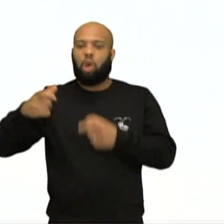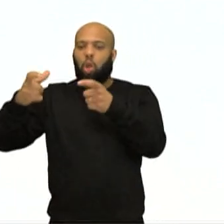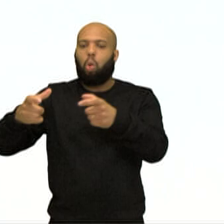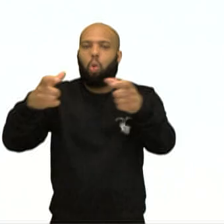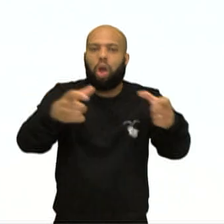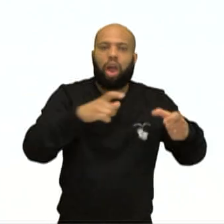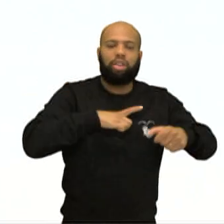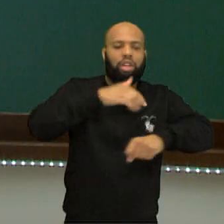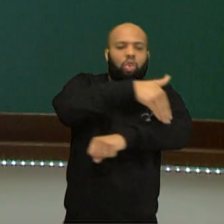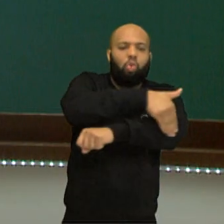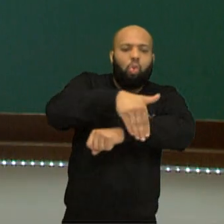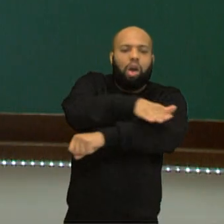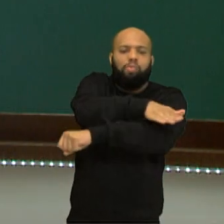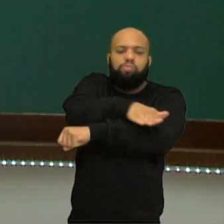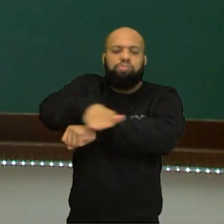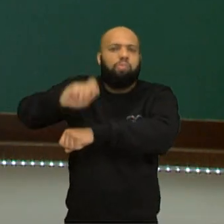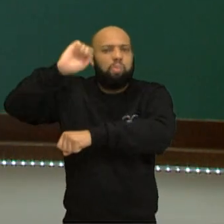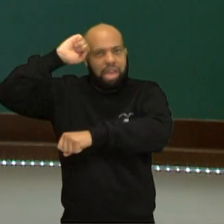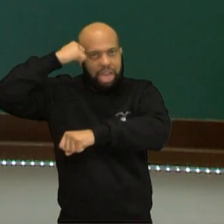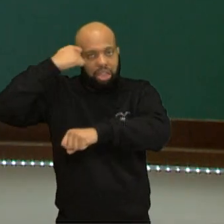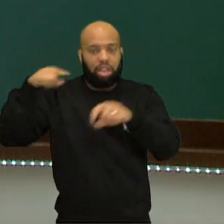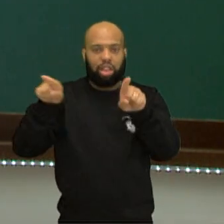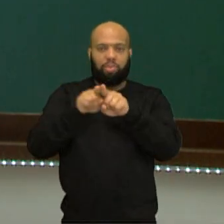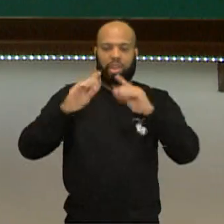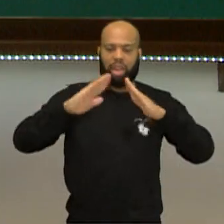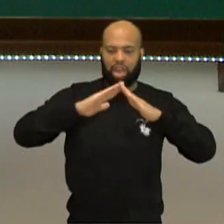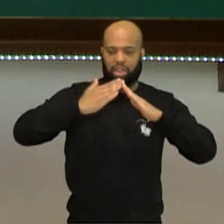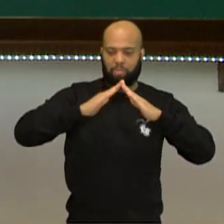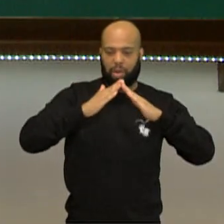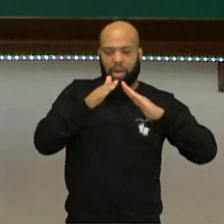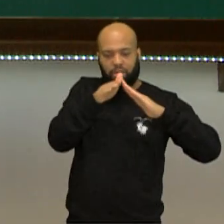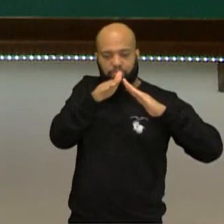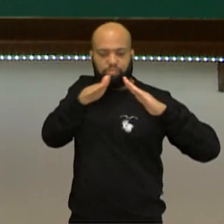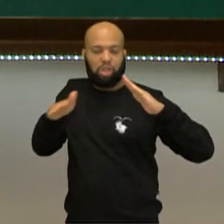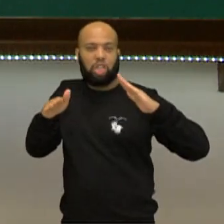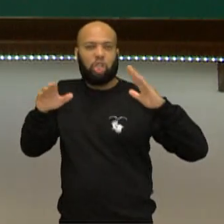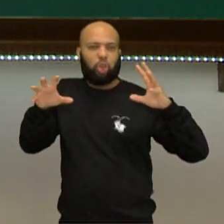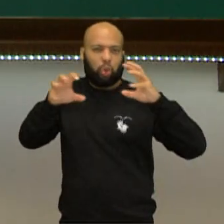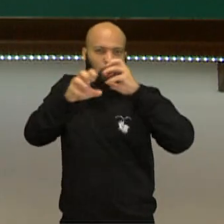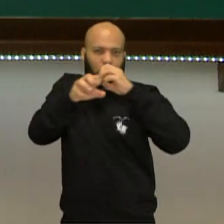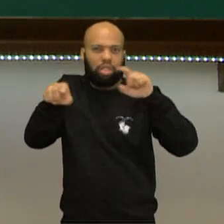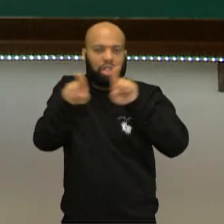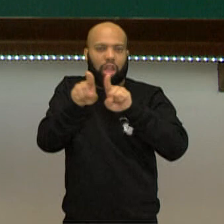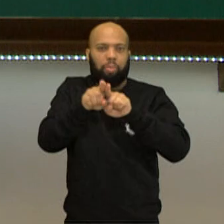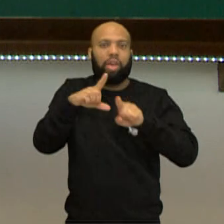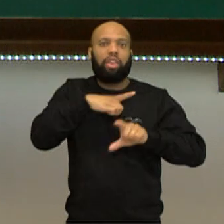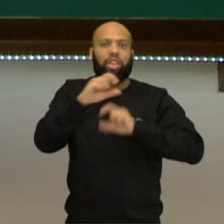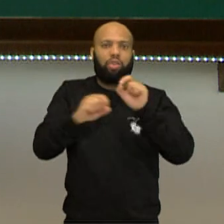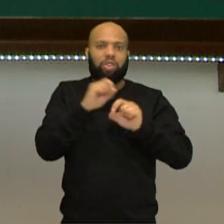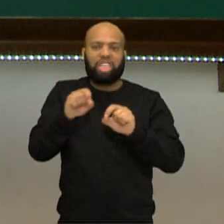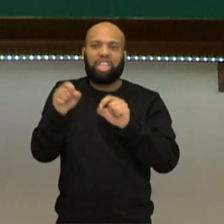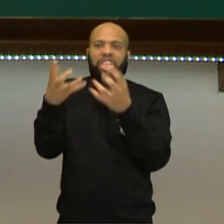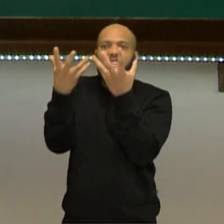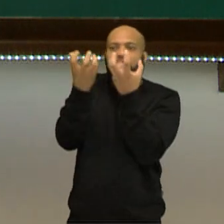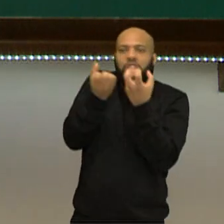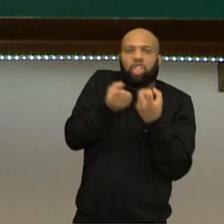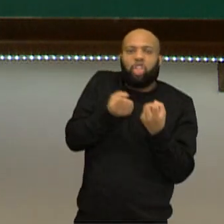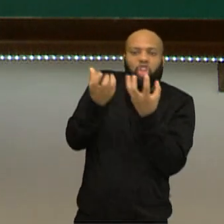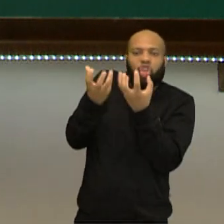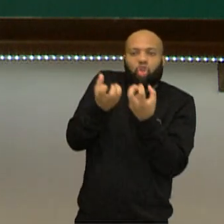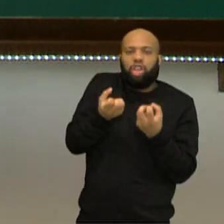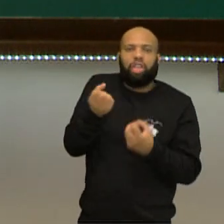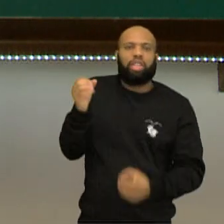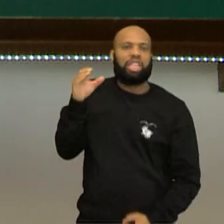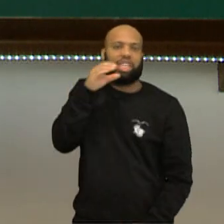uma grande quantidade de telhados nas colorações mais escuras. O que isso vai resultar? Numa maior retenção de calor, promovendo